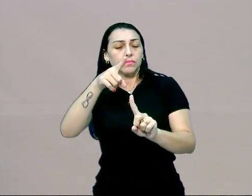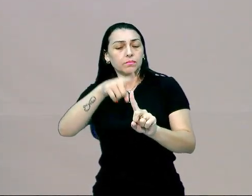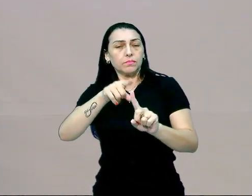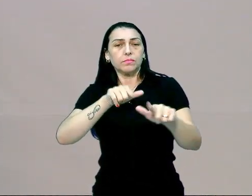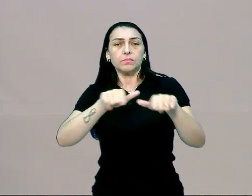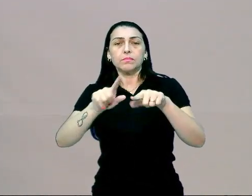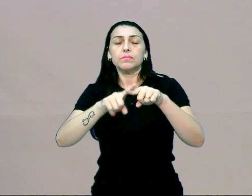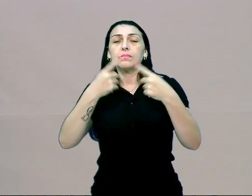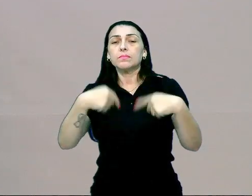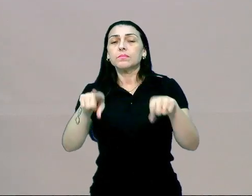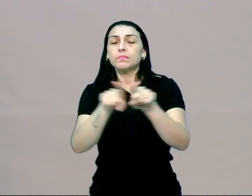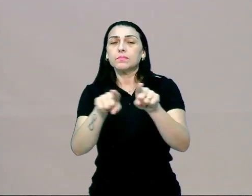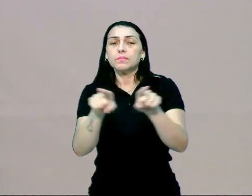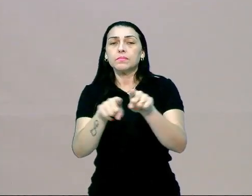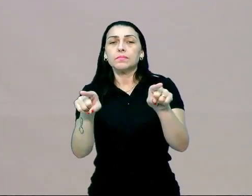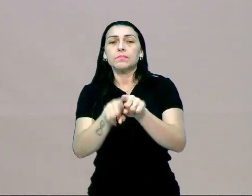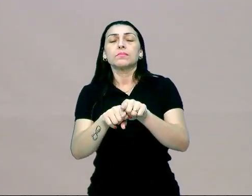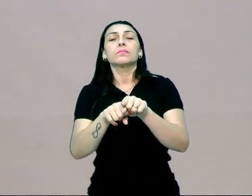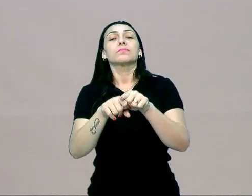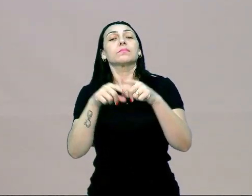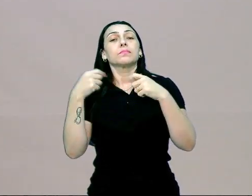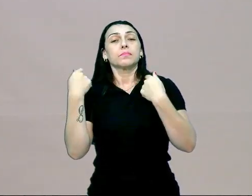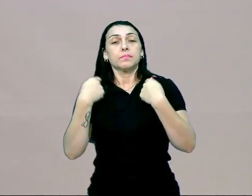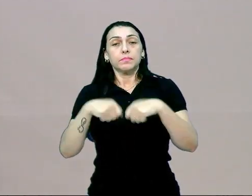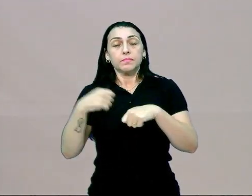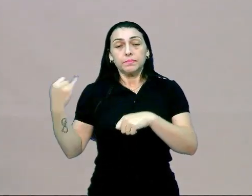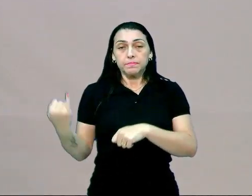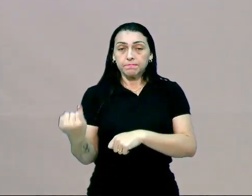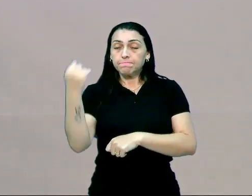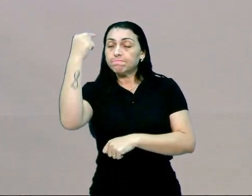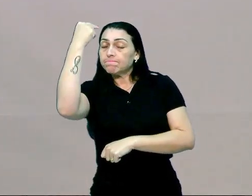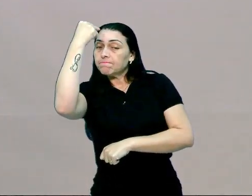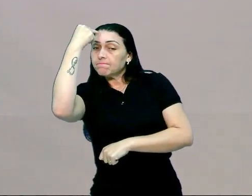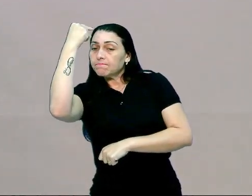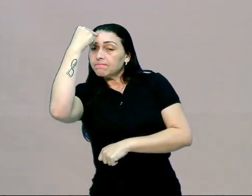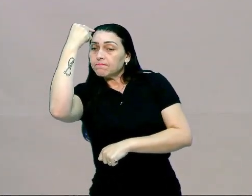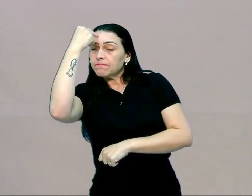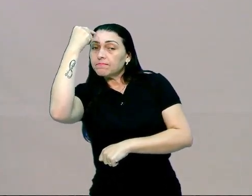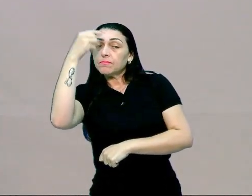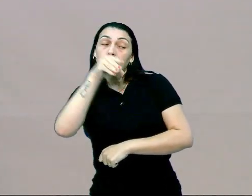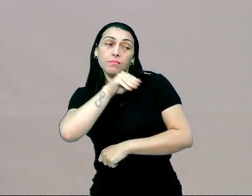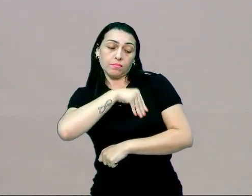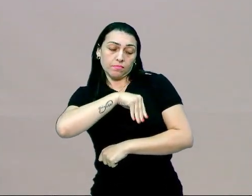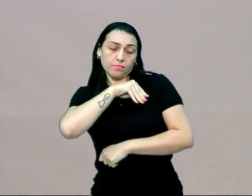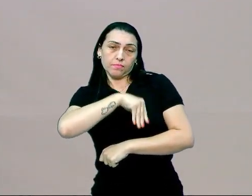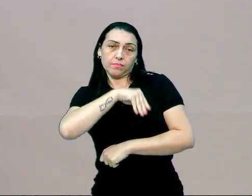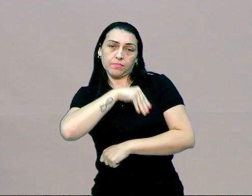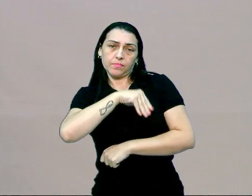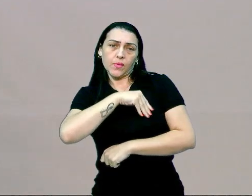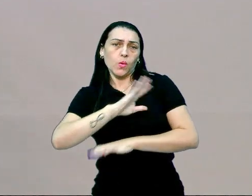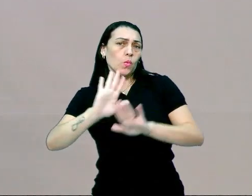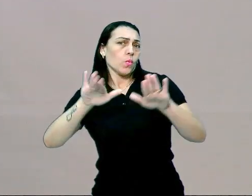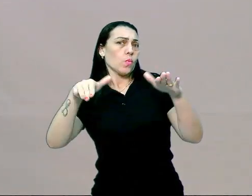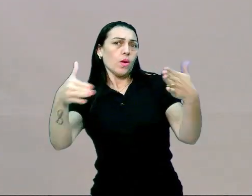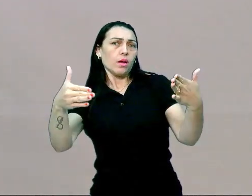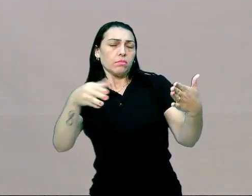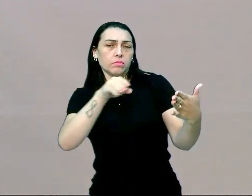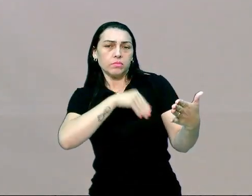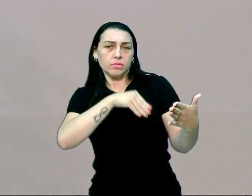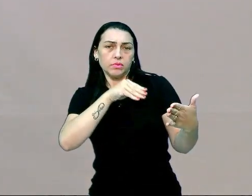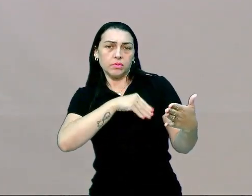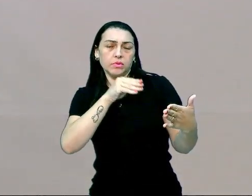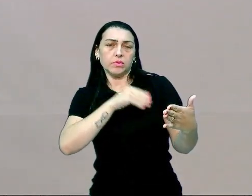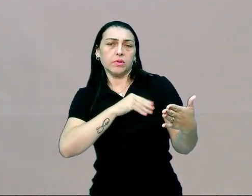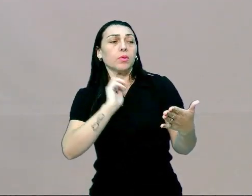trabalho, mas é também necessário refletir a respeito dos salários. Quais são os salários que